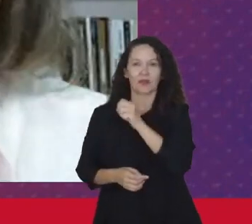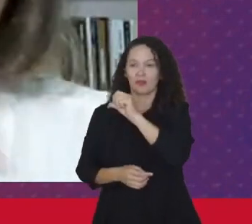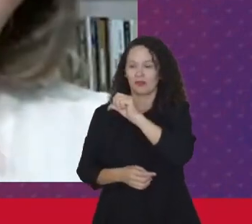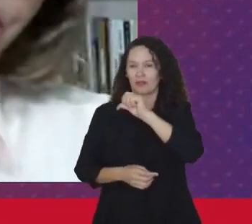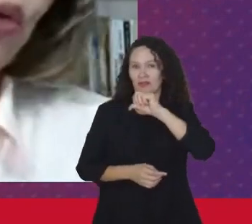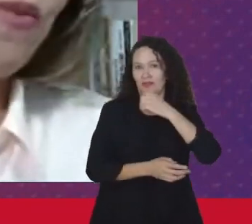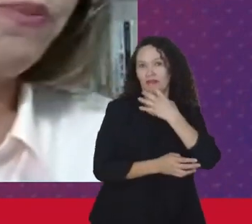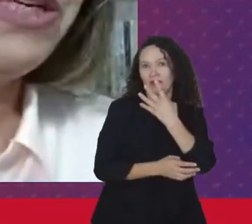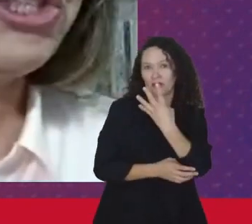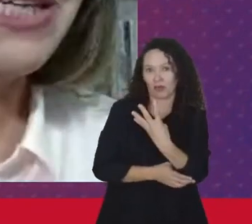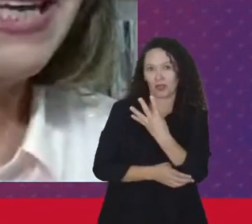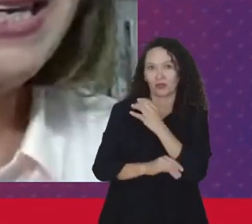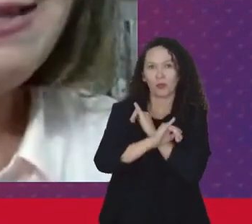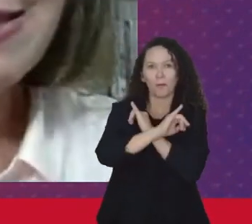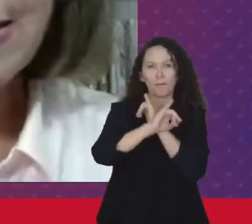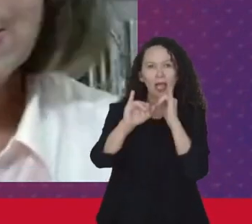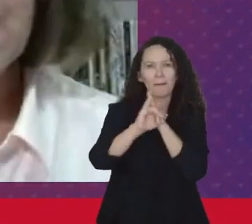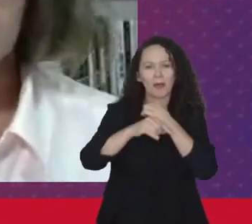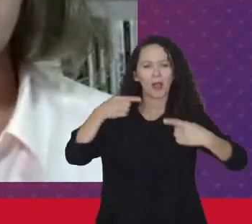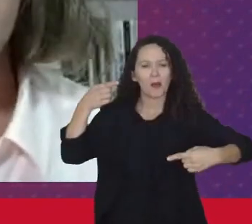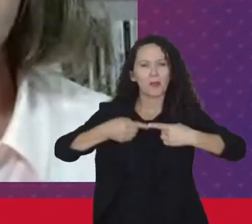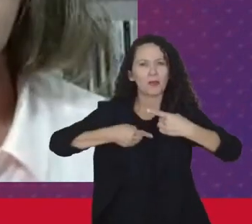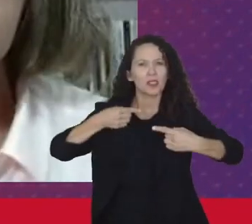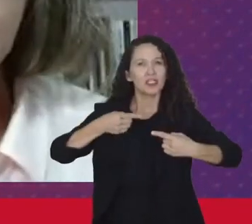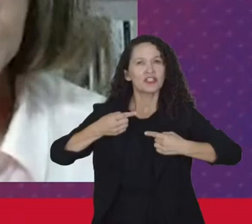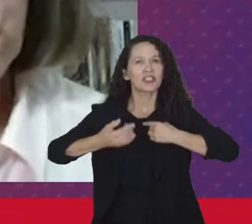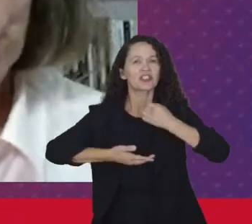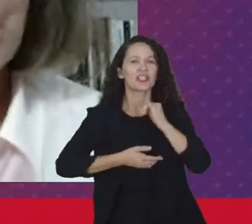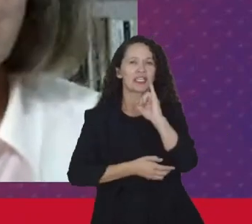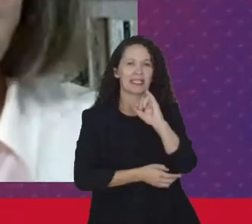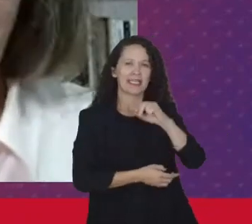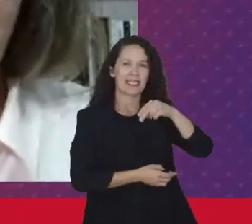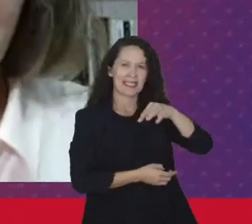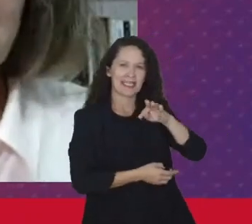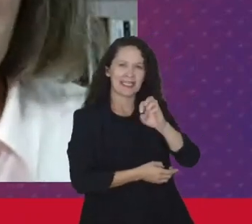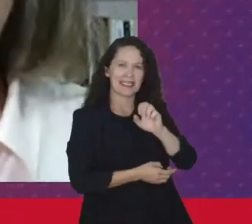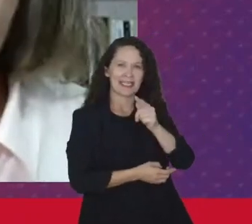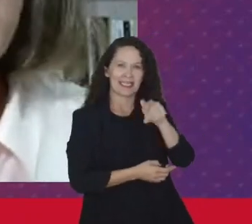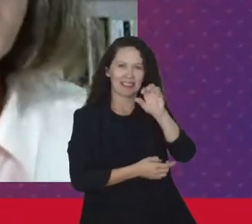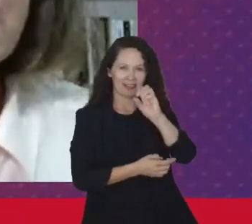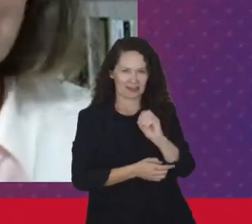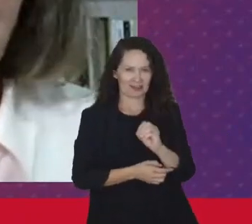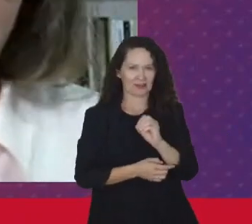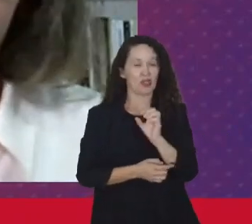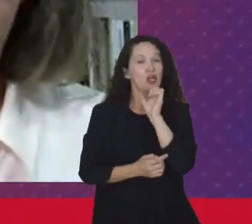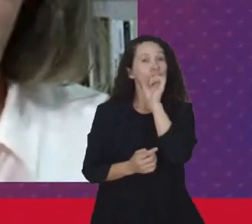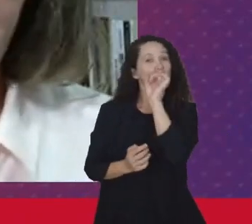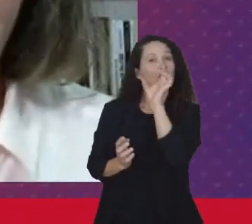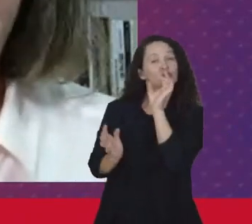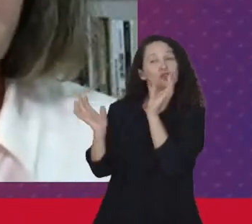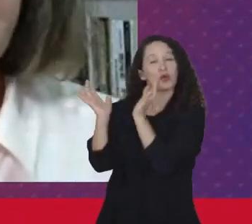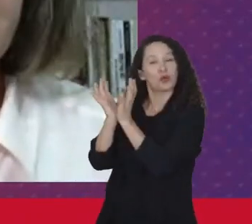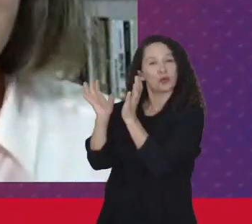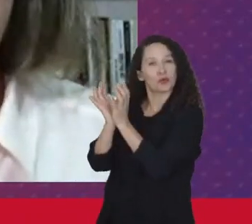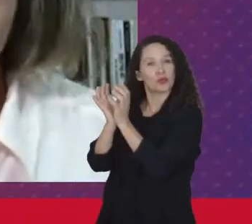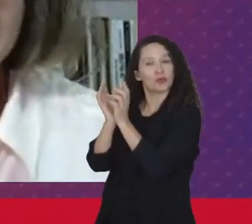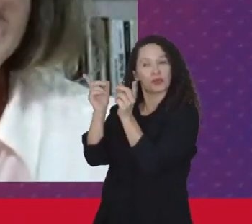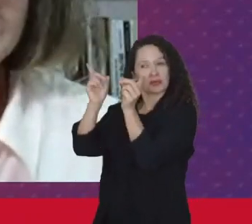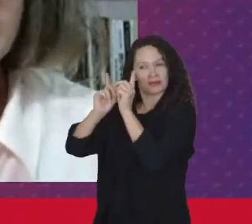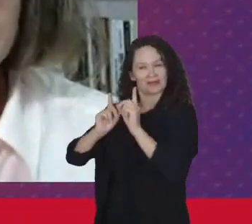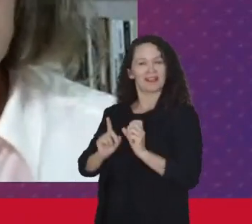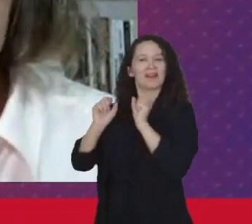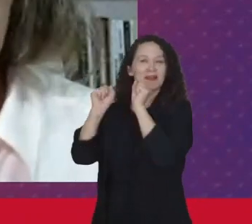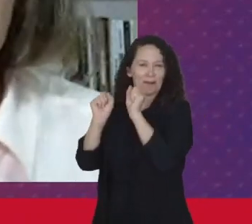1994, publicou uma política de integração, aquela que condiciona o acesso apenas as pessoas com deficiência